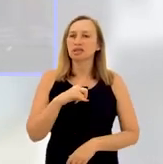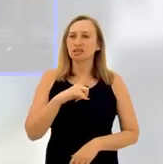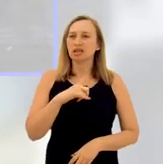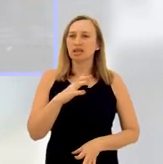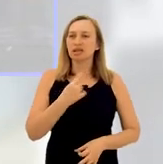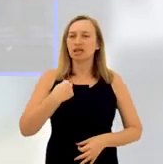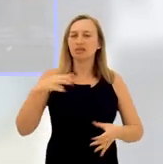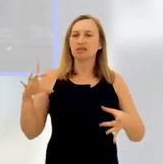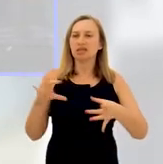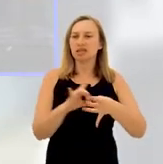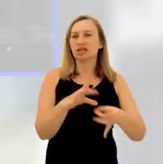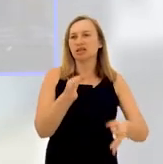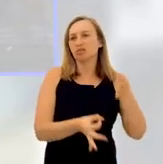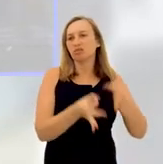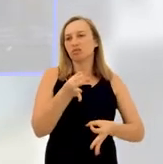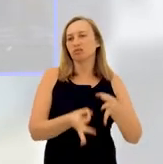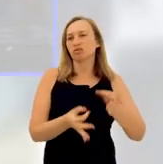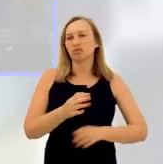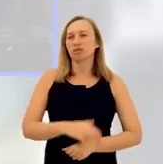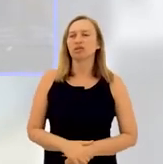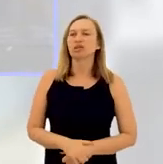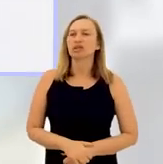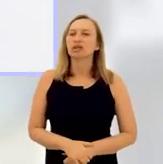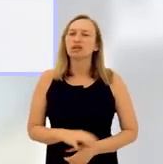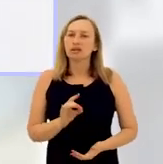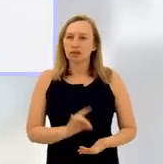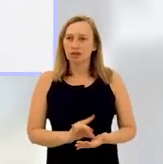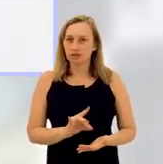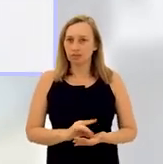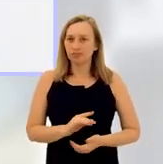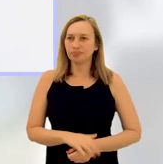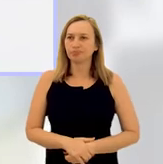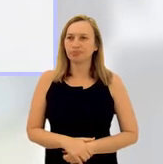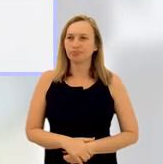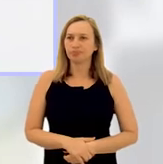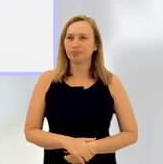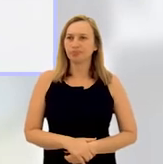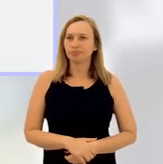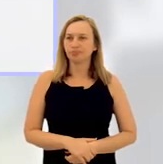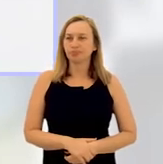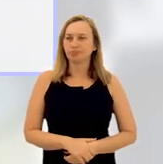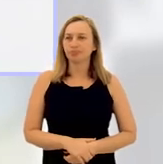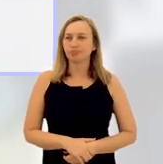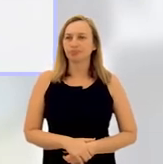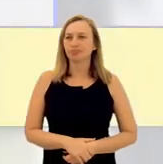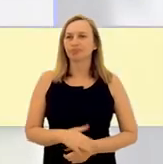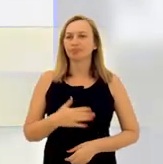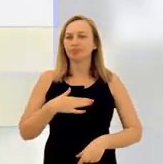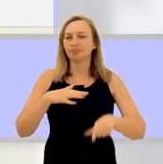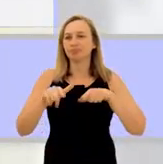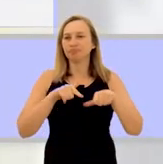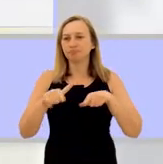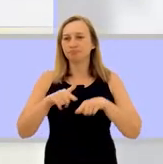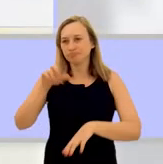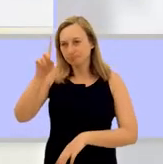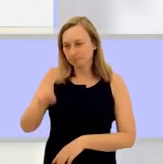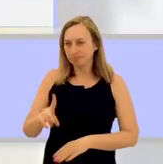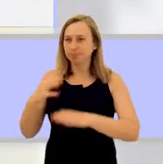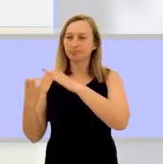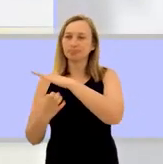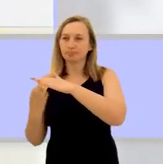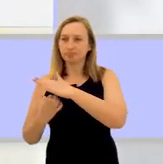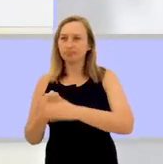essa interlocução aí com o Tribunal de Justiça? Que realmente eu creio que a minha vocação de